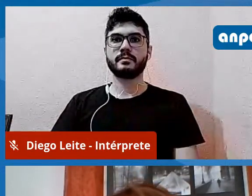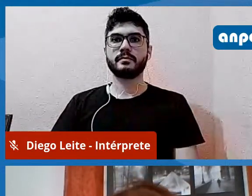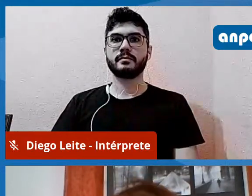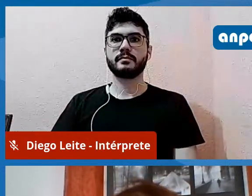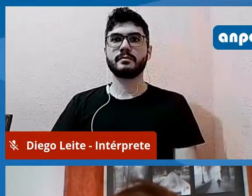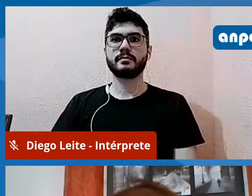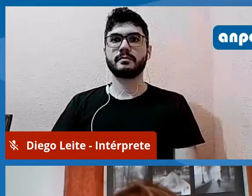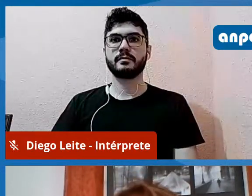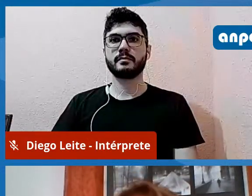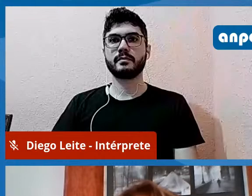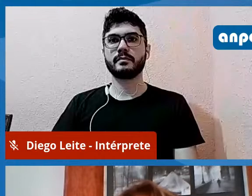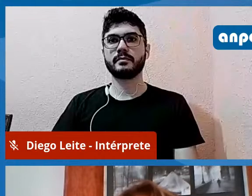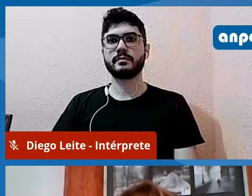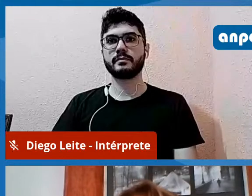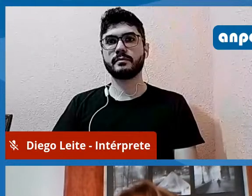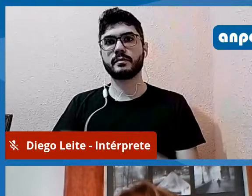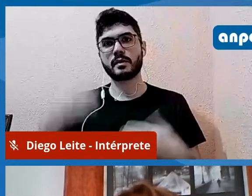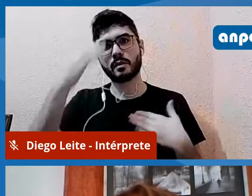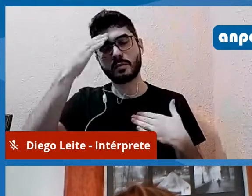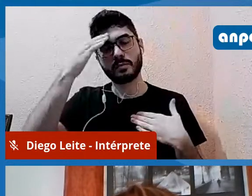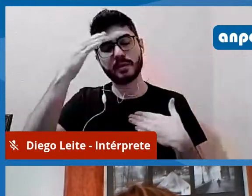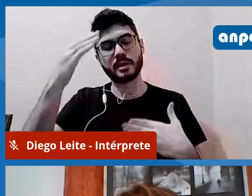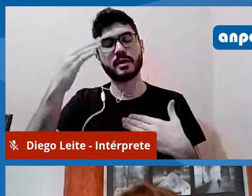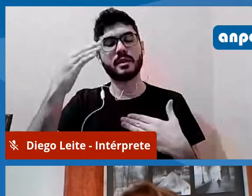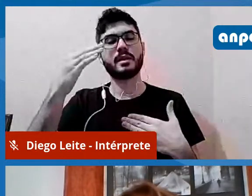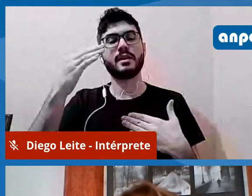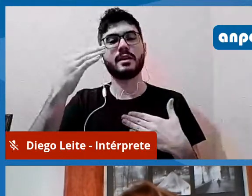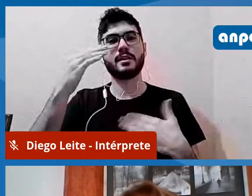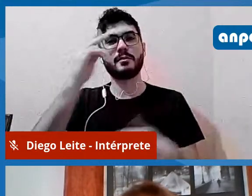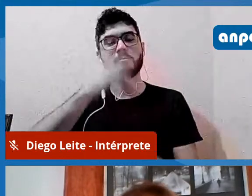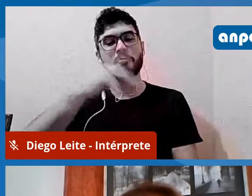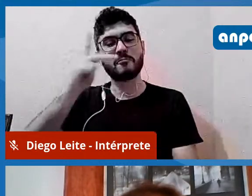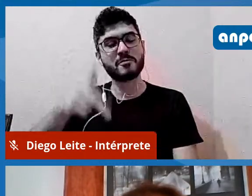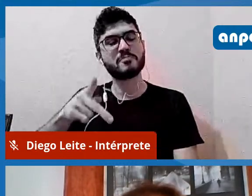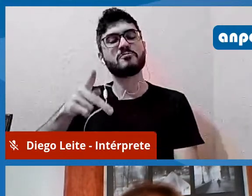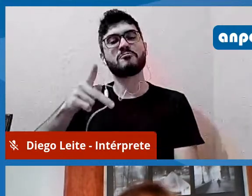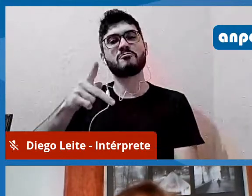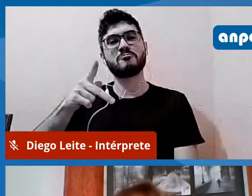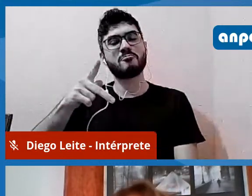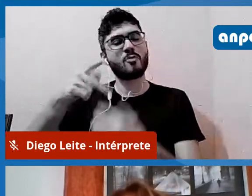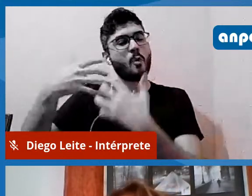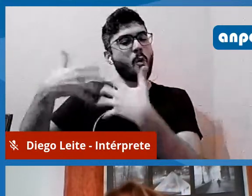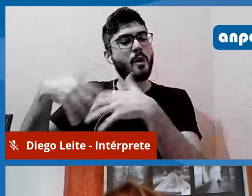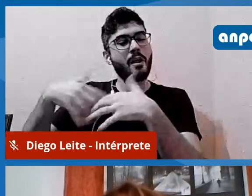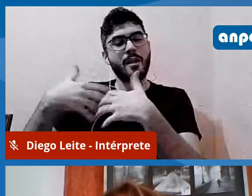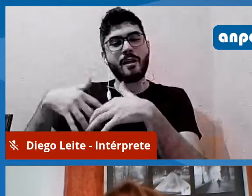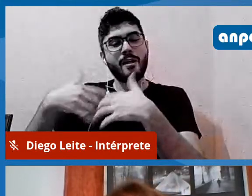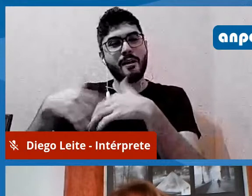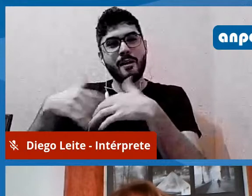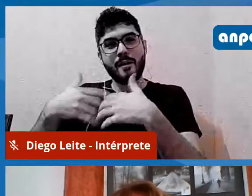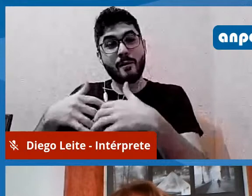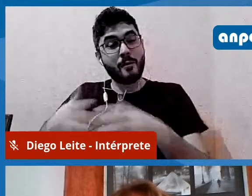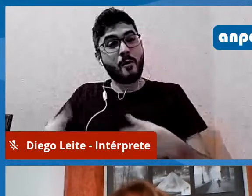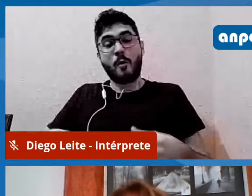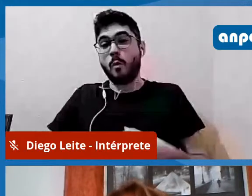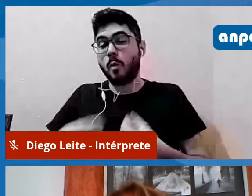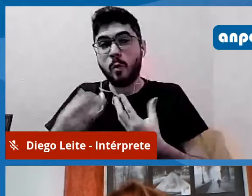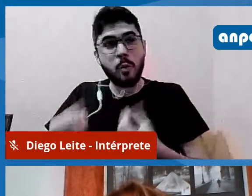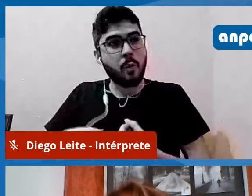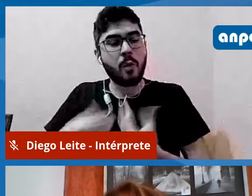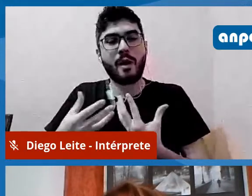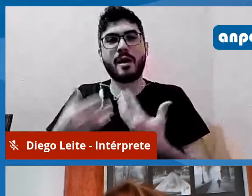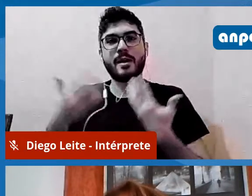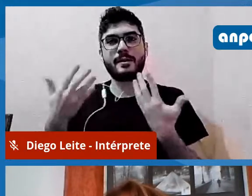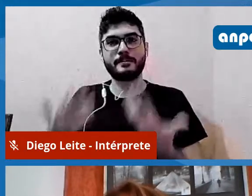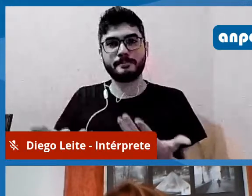Obrigada, professor, pelas reflexões tão, tão instigantes, né? Acho que foi